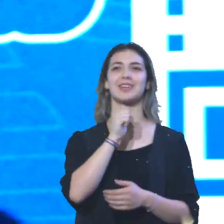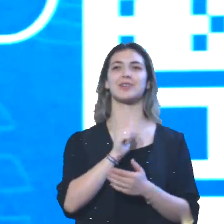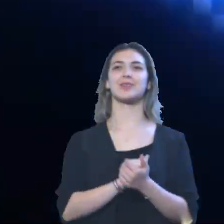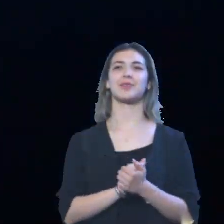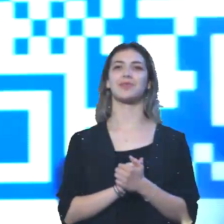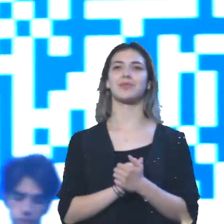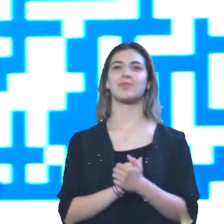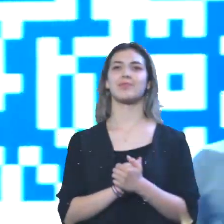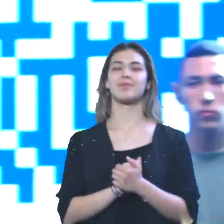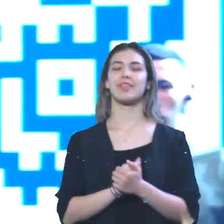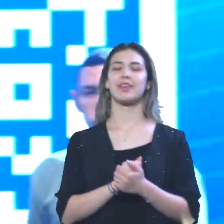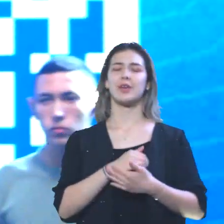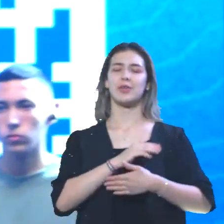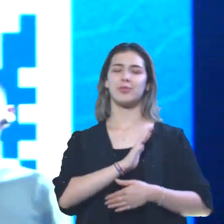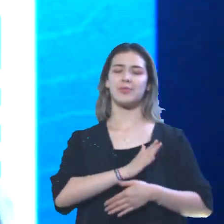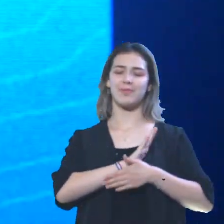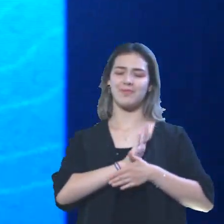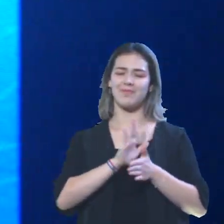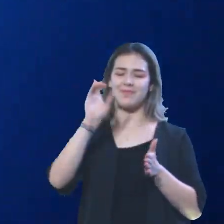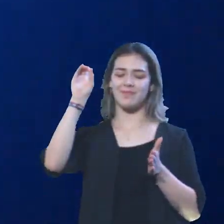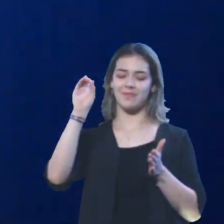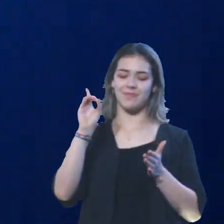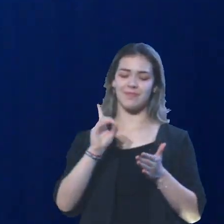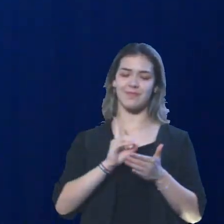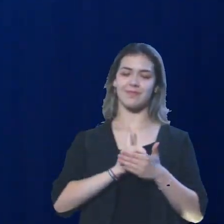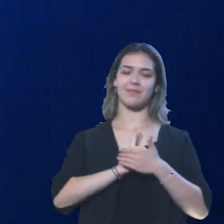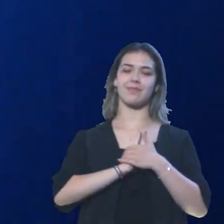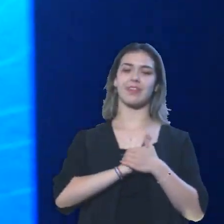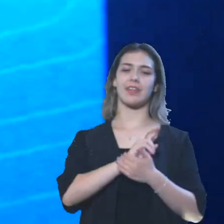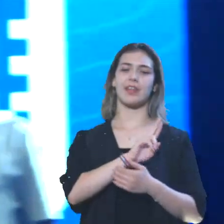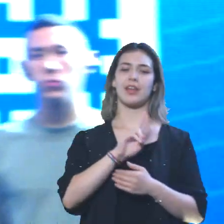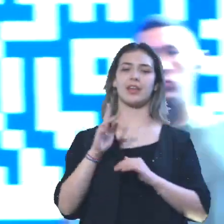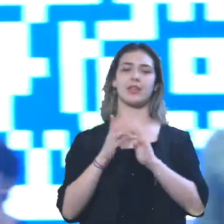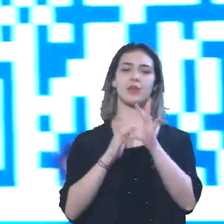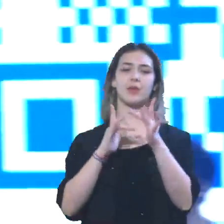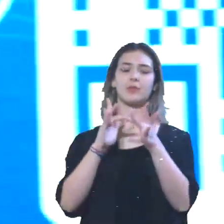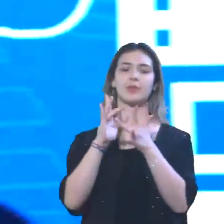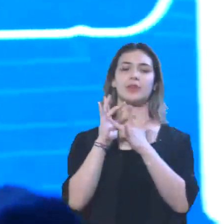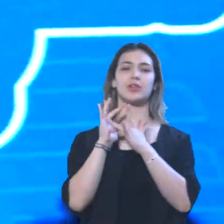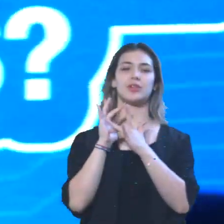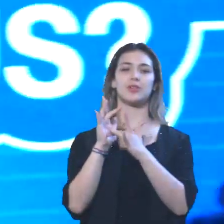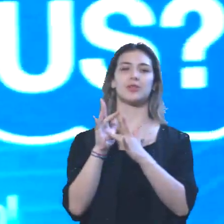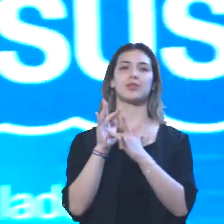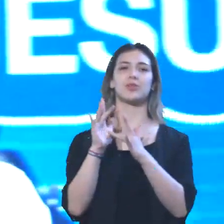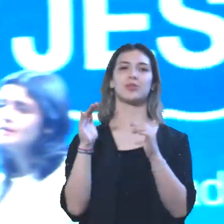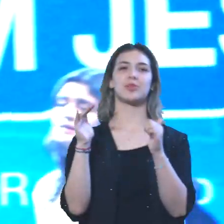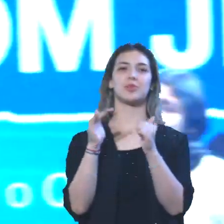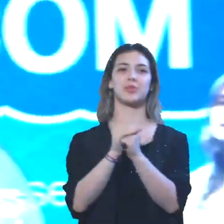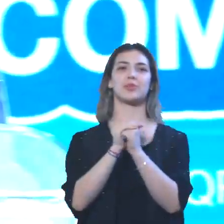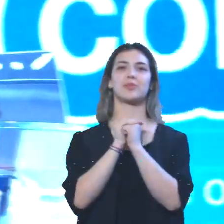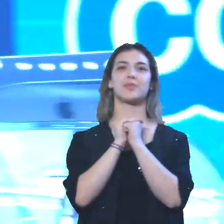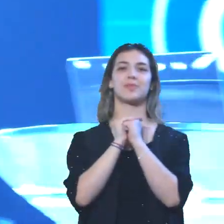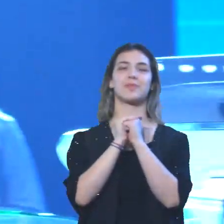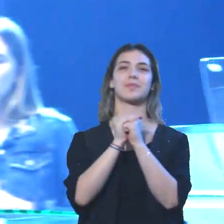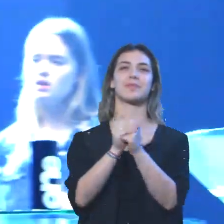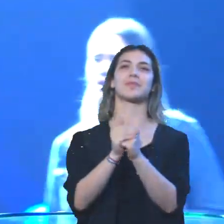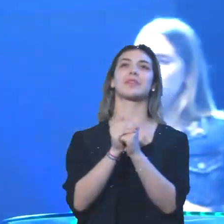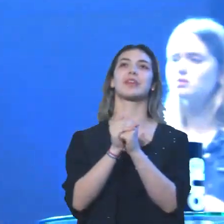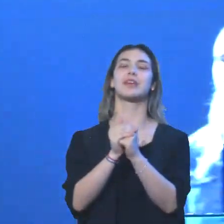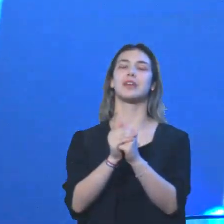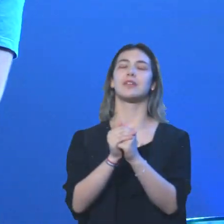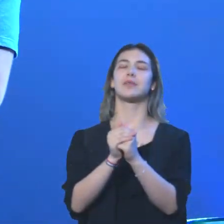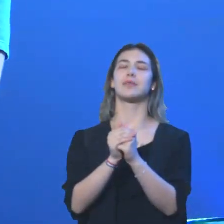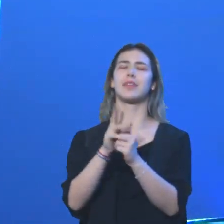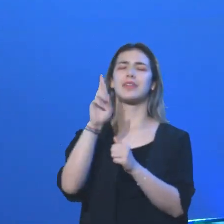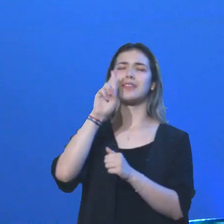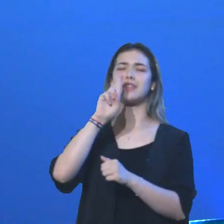Faz morada no meu coração, em nome de Jesus. Amém. Senhor, eu peço agora que o Senhor